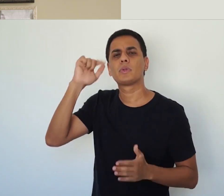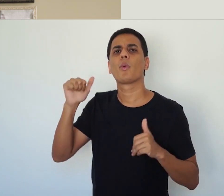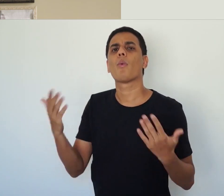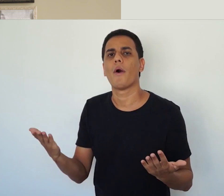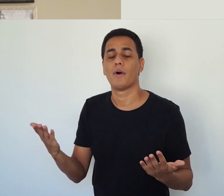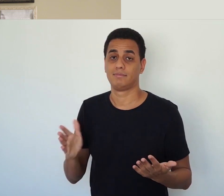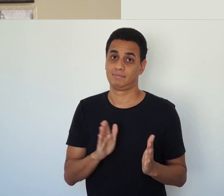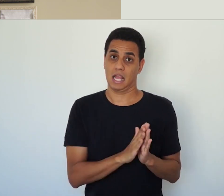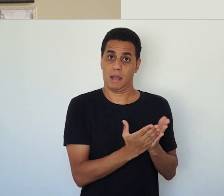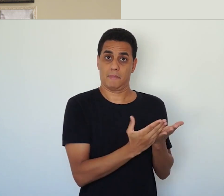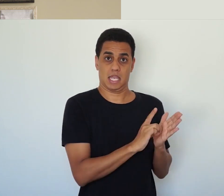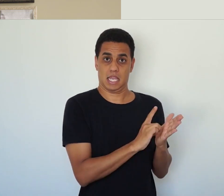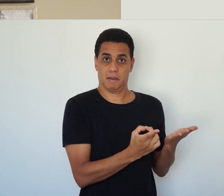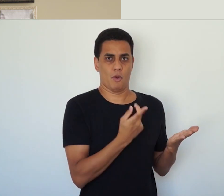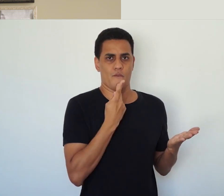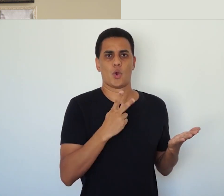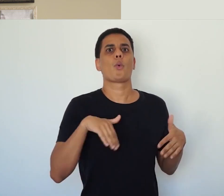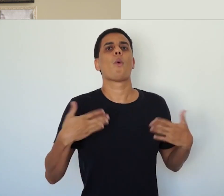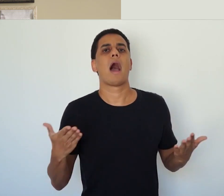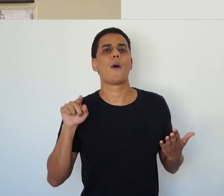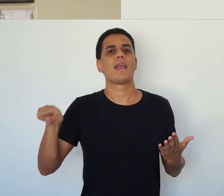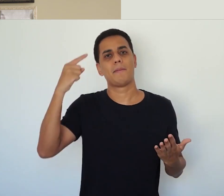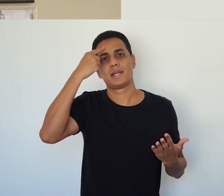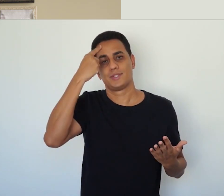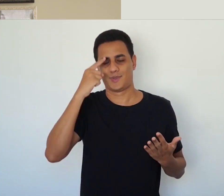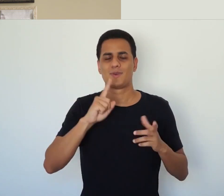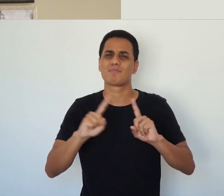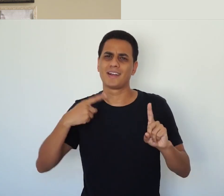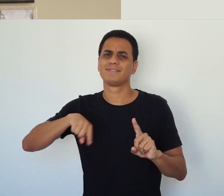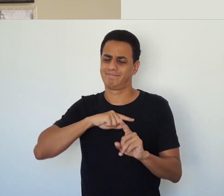Elias? Primeiro, é importante entender que a Bíblia não diz qual foi o pensamento, porém é